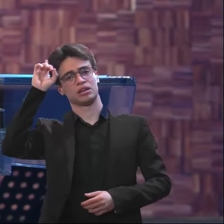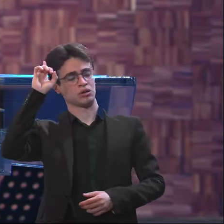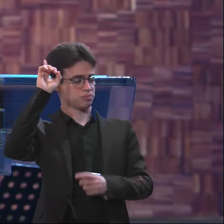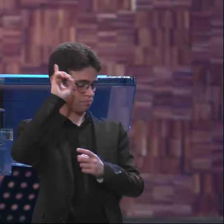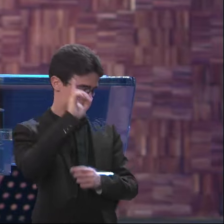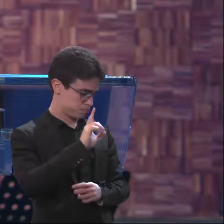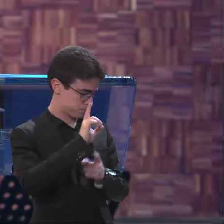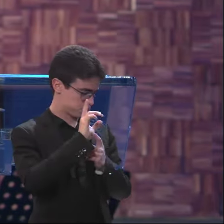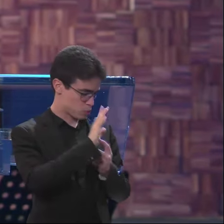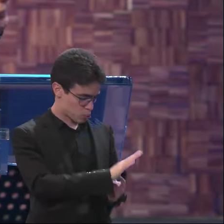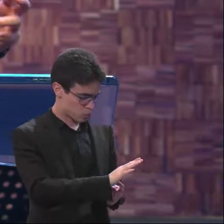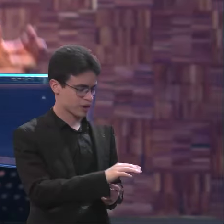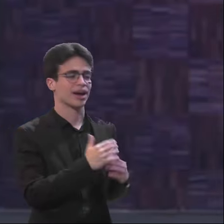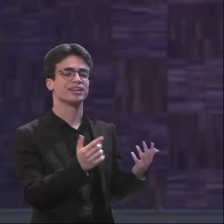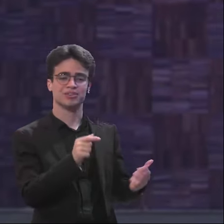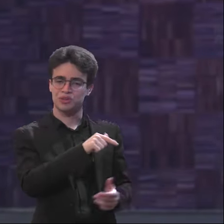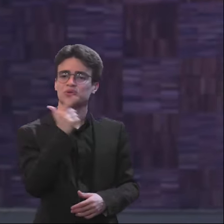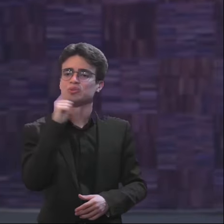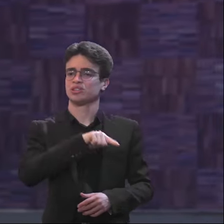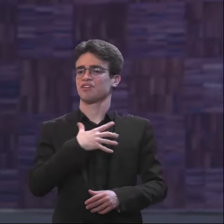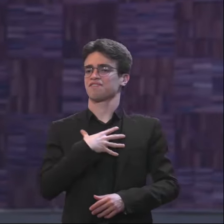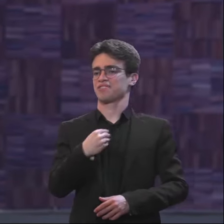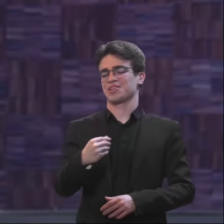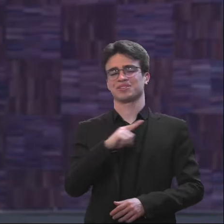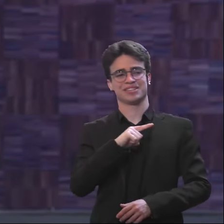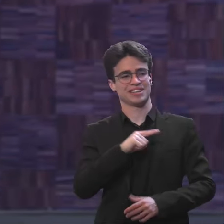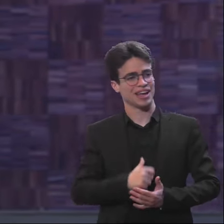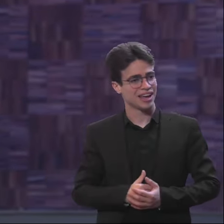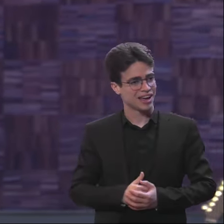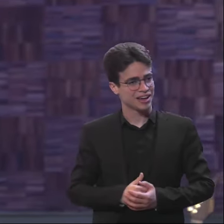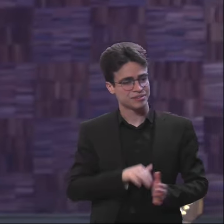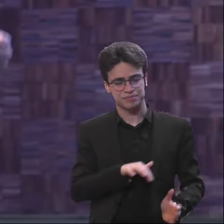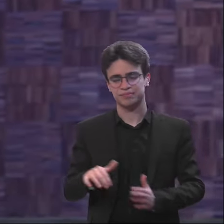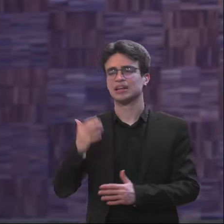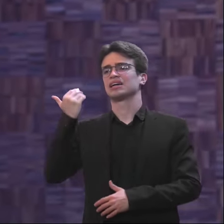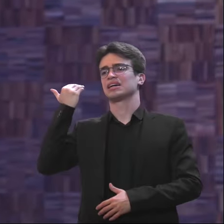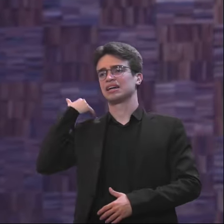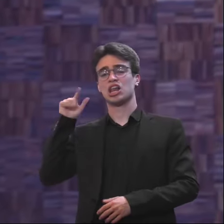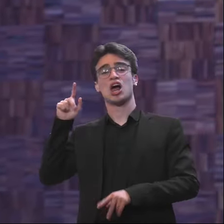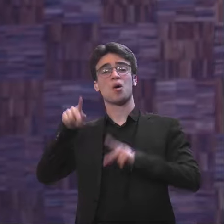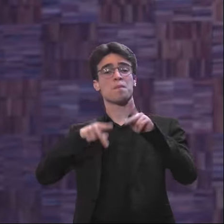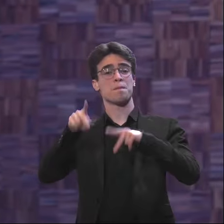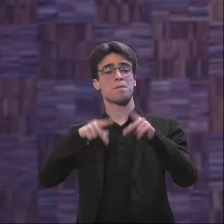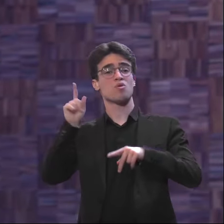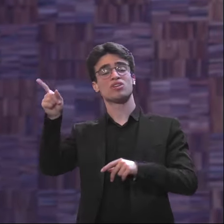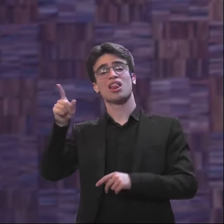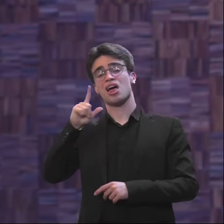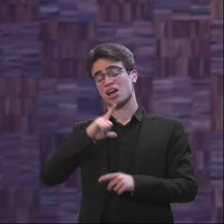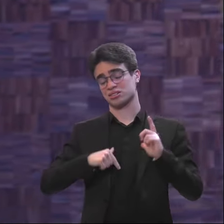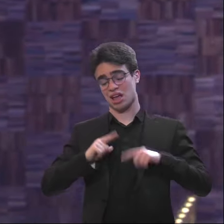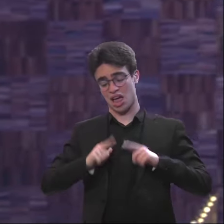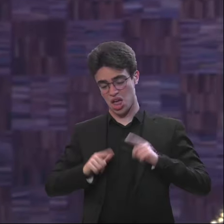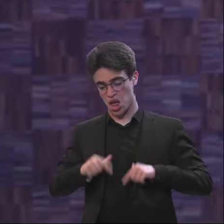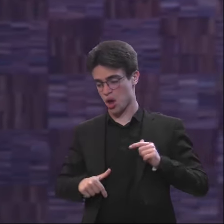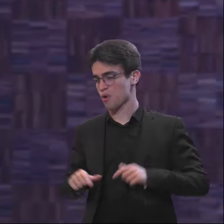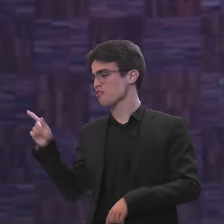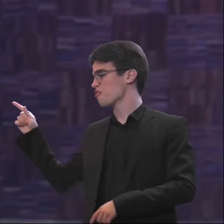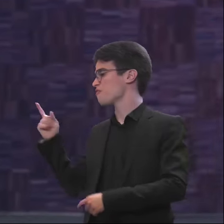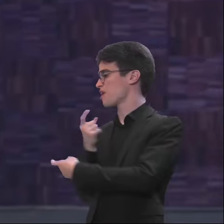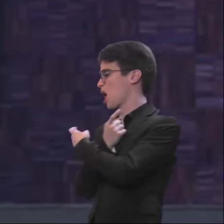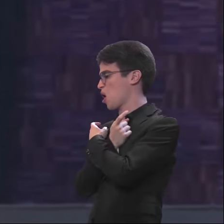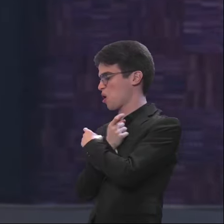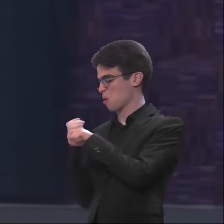na velhice. Quando o povo de Israel estava sendo perseguido por Faraó, sendo exprimido, e não tinham para